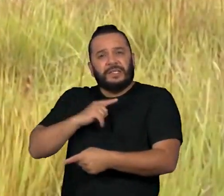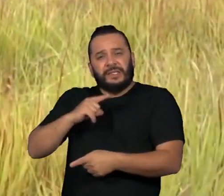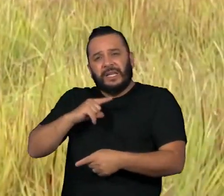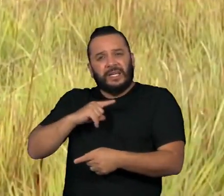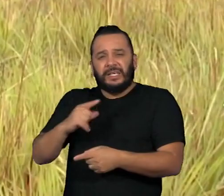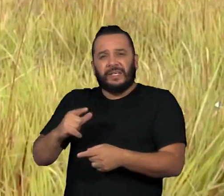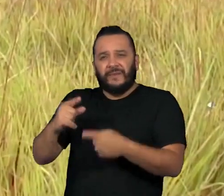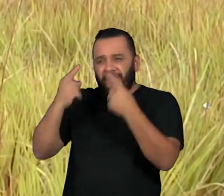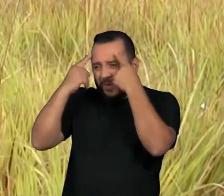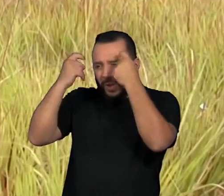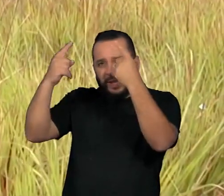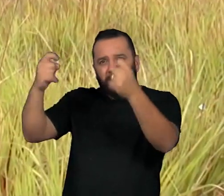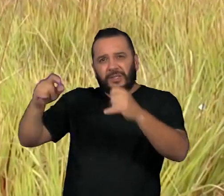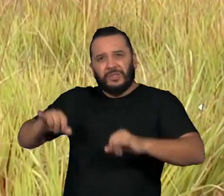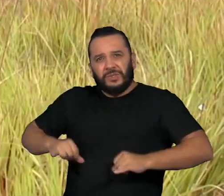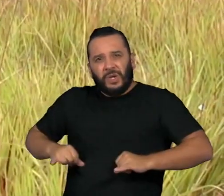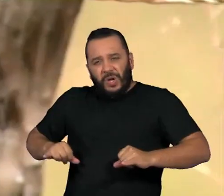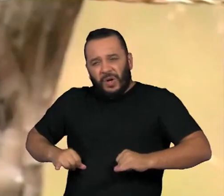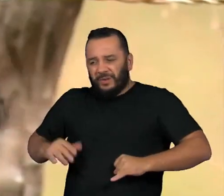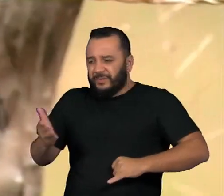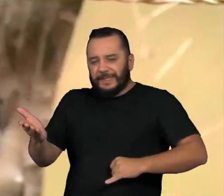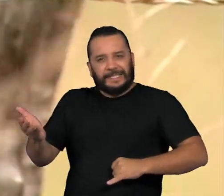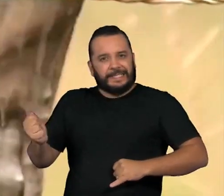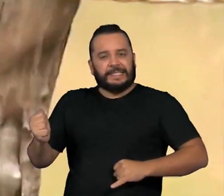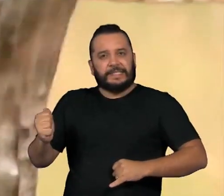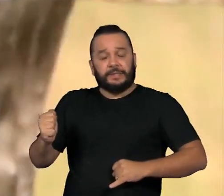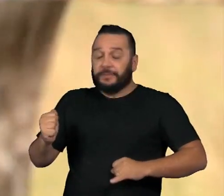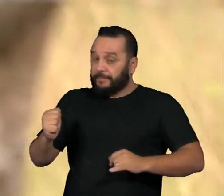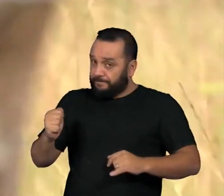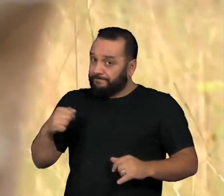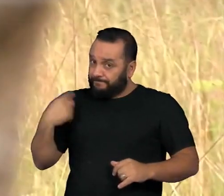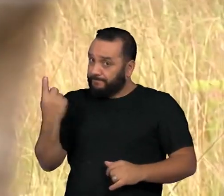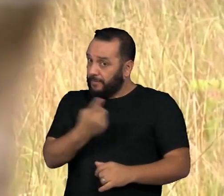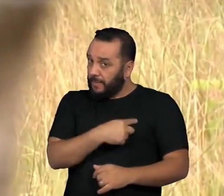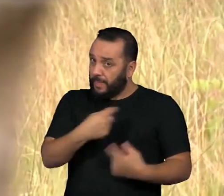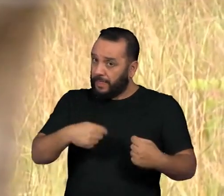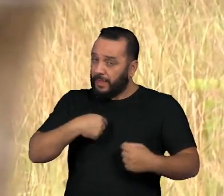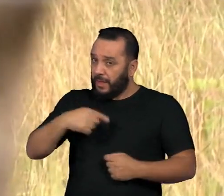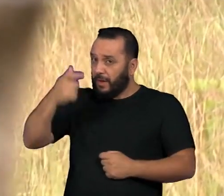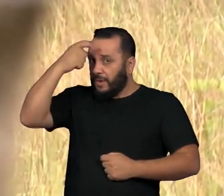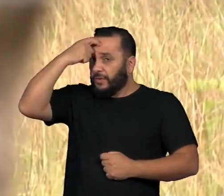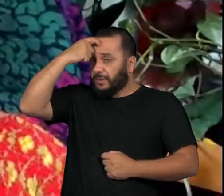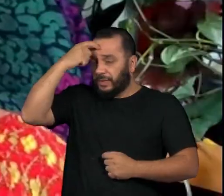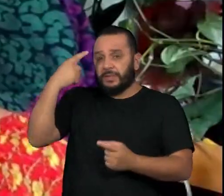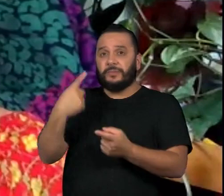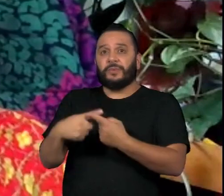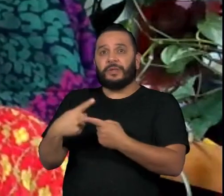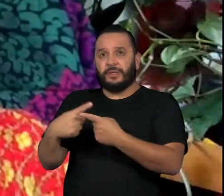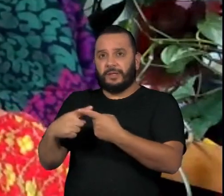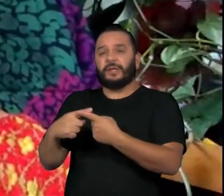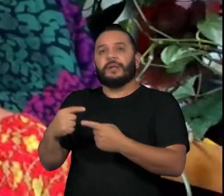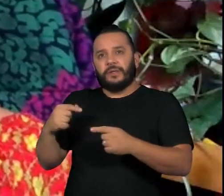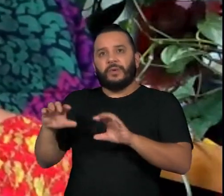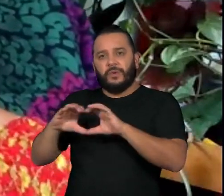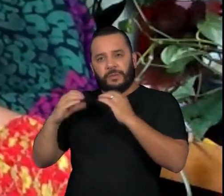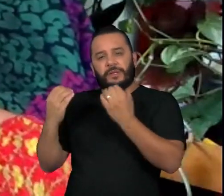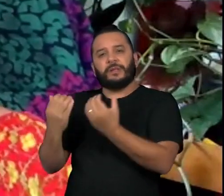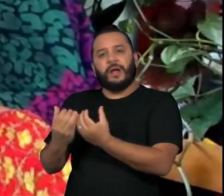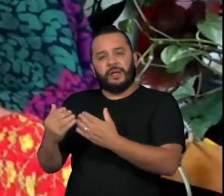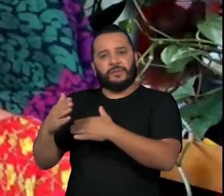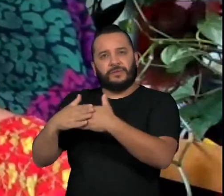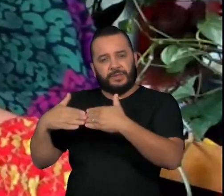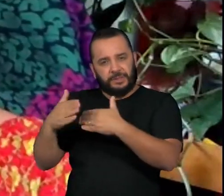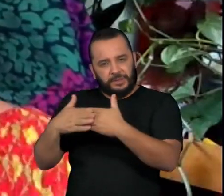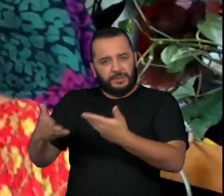super importância que a gente vá com essa consciência, porque é unido, é em comunidade e em afeto que a gente tem uma chance